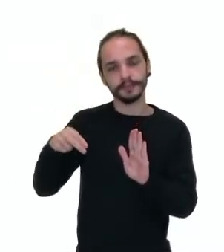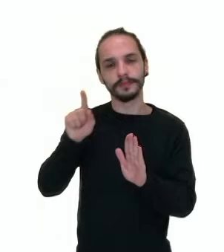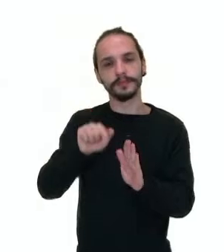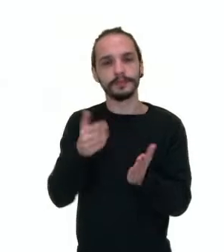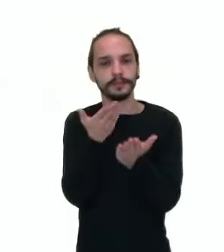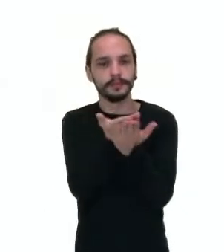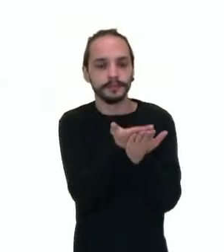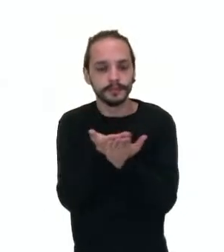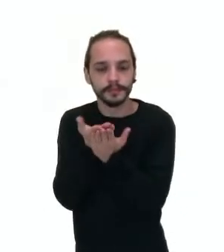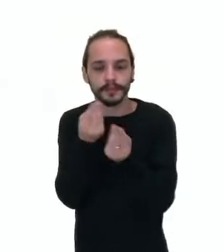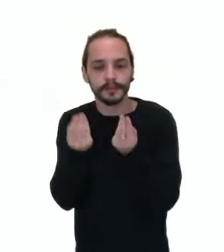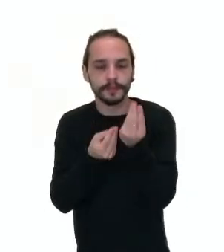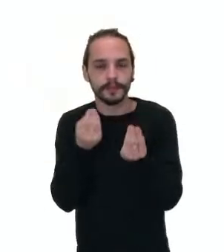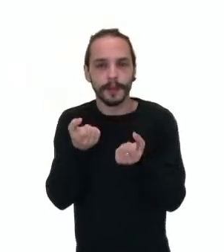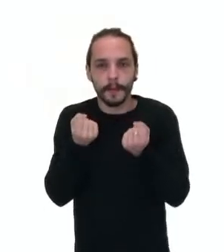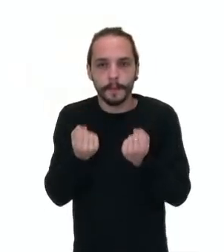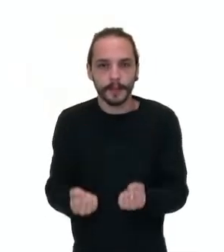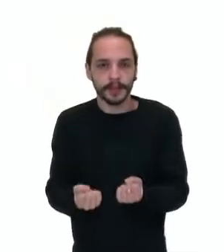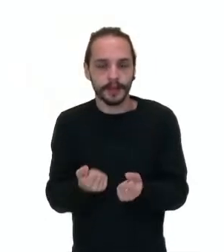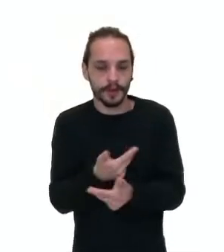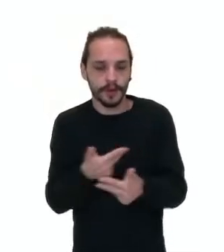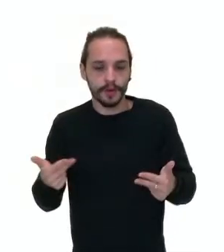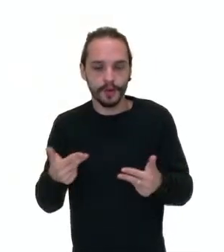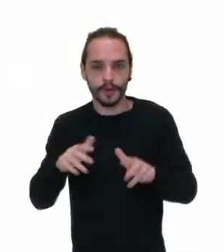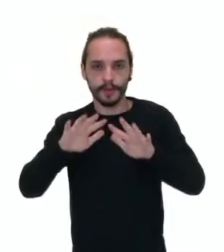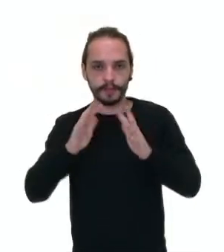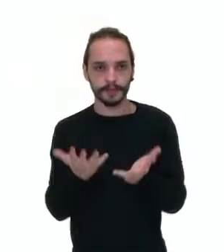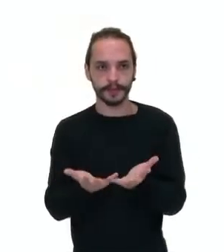da superfície do planeta. Acompanhe. A